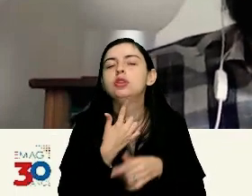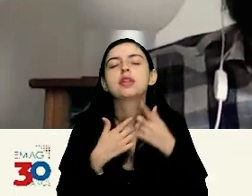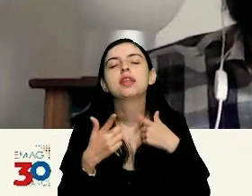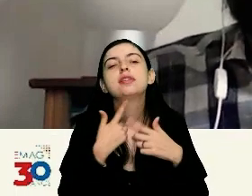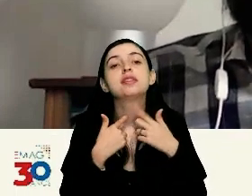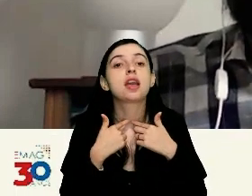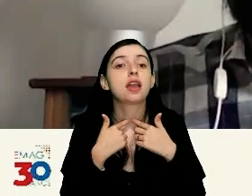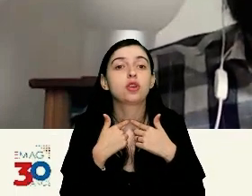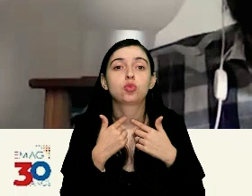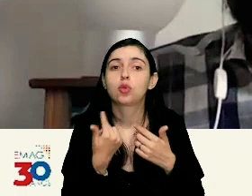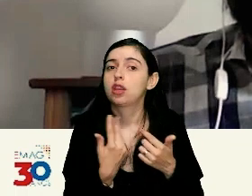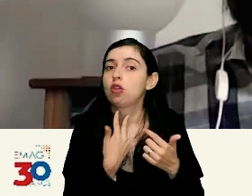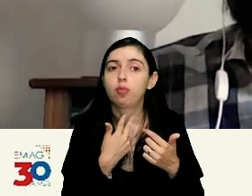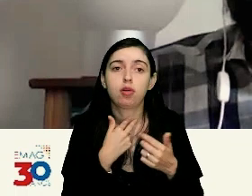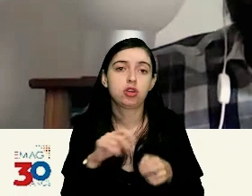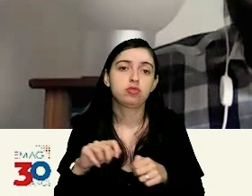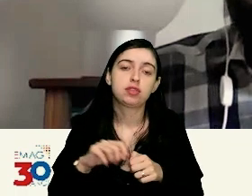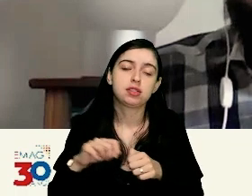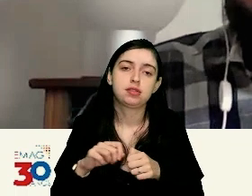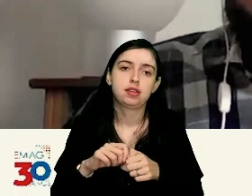E como que eu lido com isso?